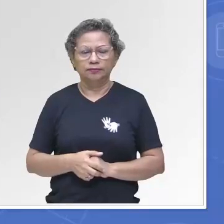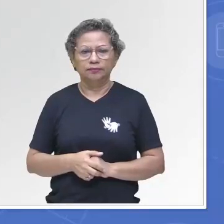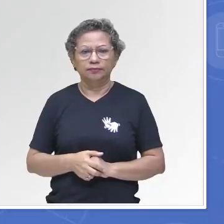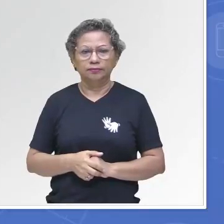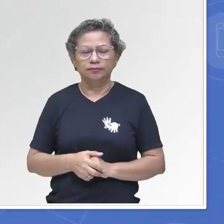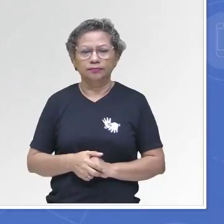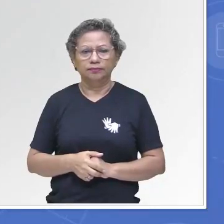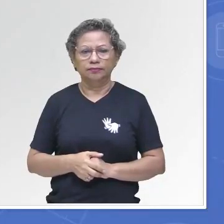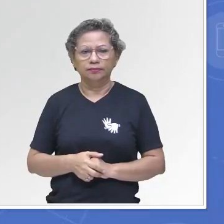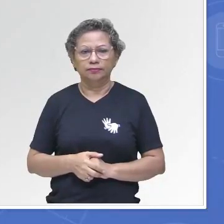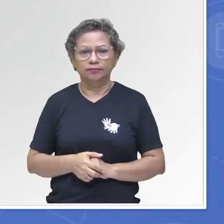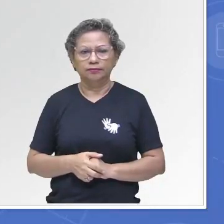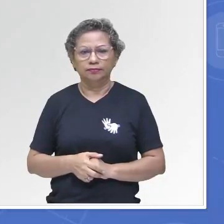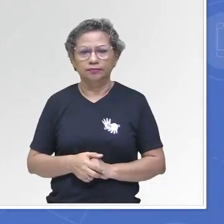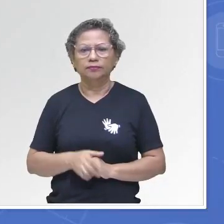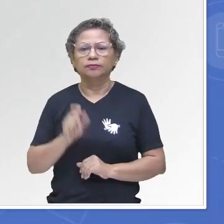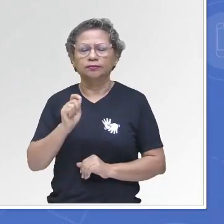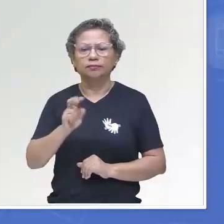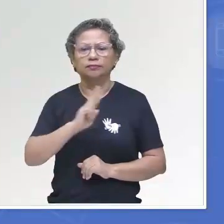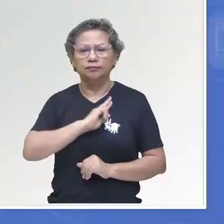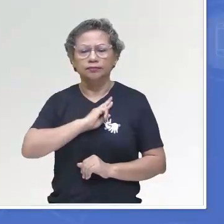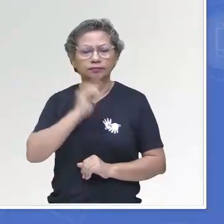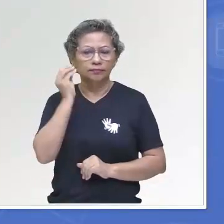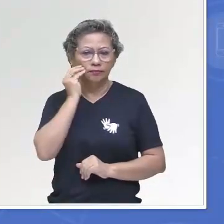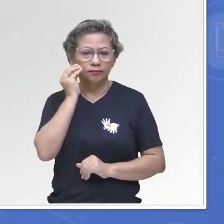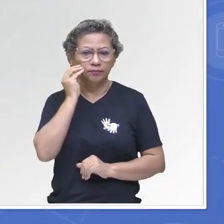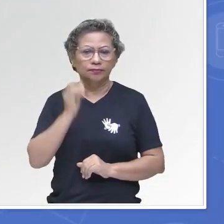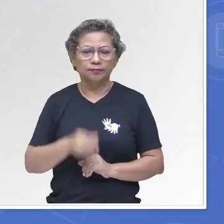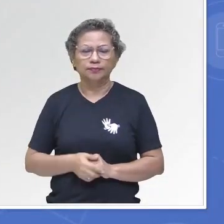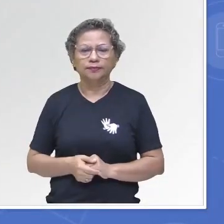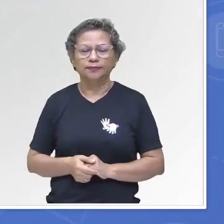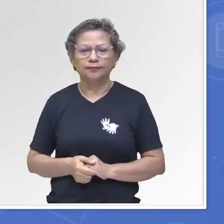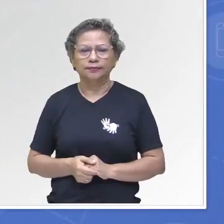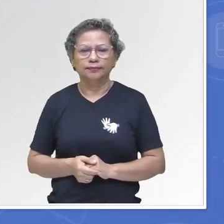né? Quem mais respondeu? Vamos verificar aí.